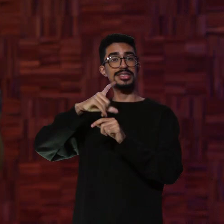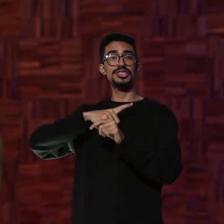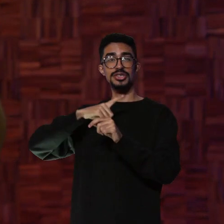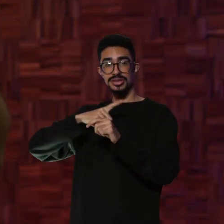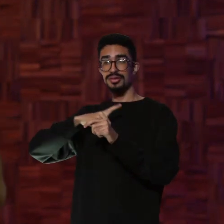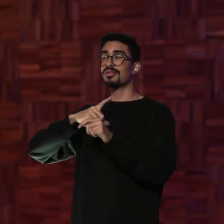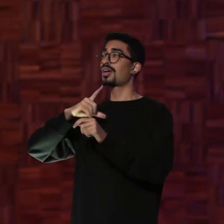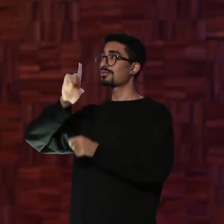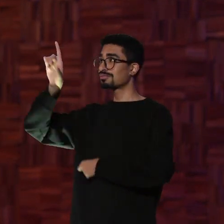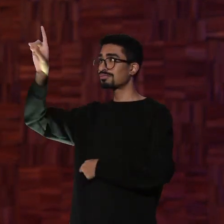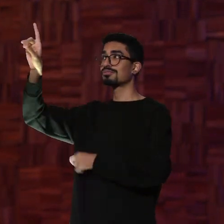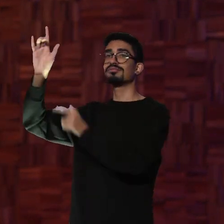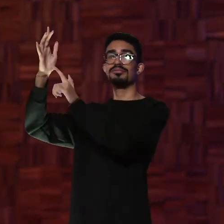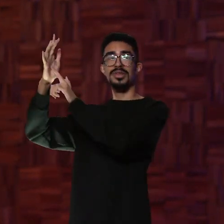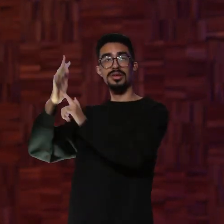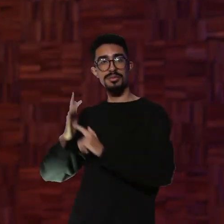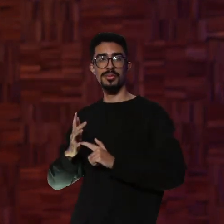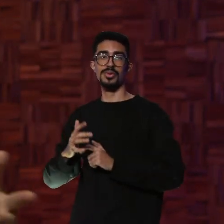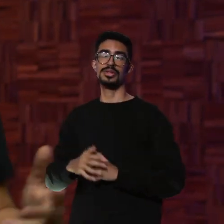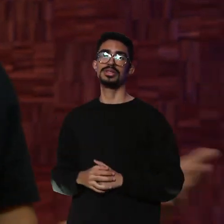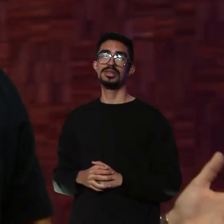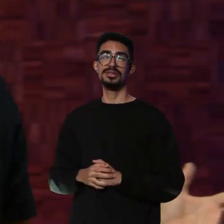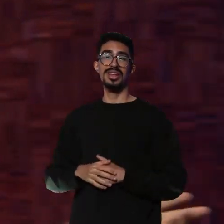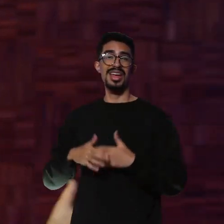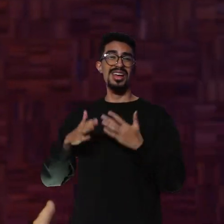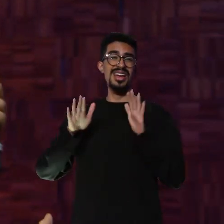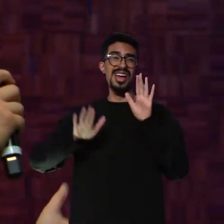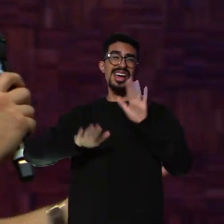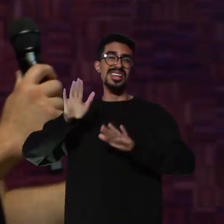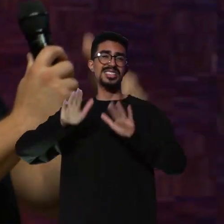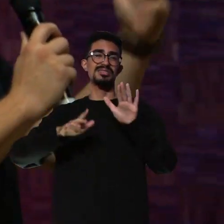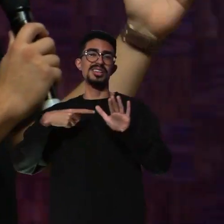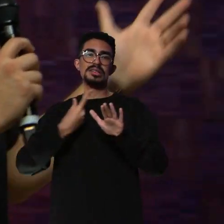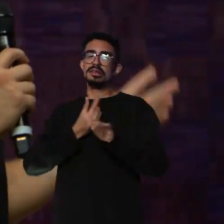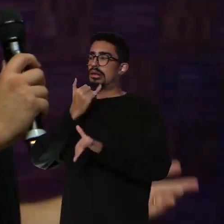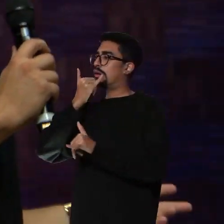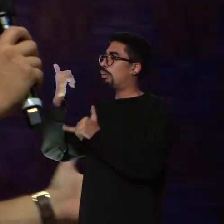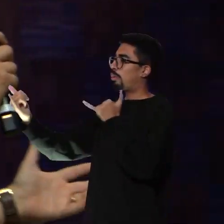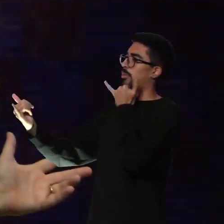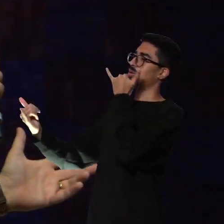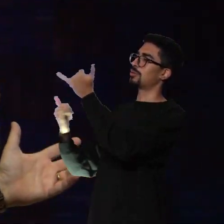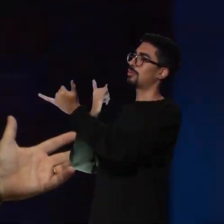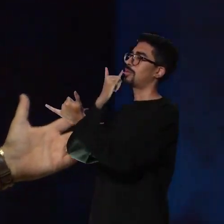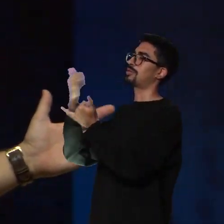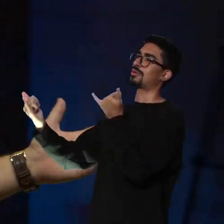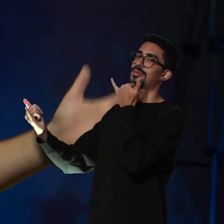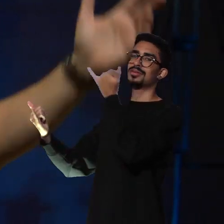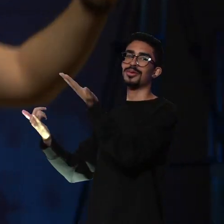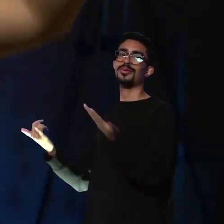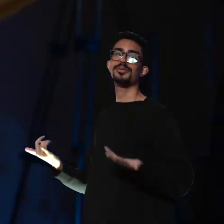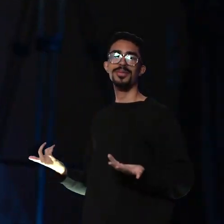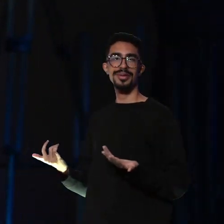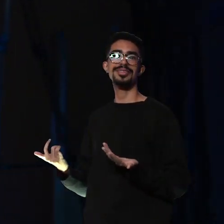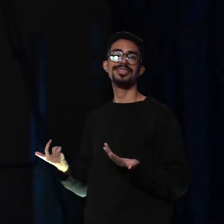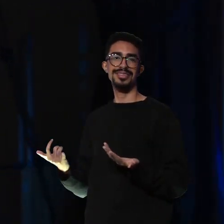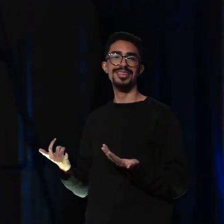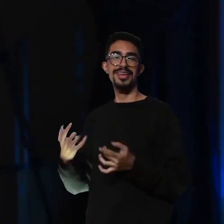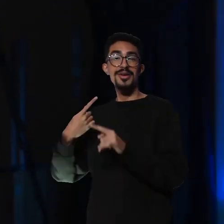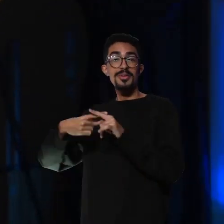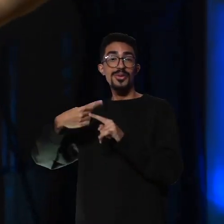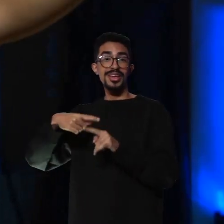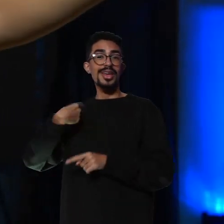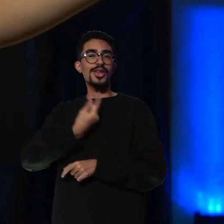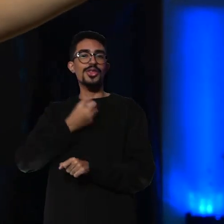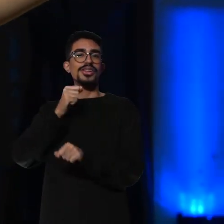várias desculpas porque queremos ver realmente o céu abrir e do alto vir uma voz que vai dizer: esse aqui é o